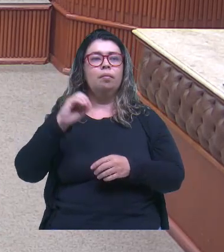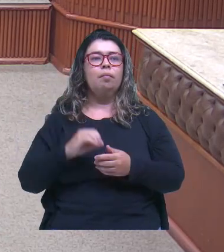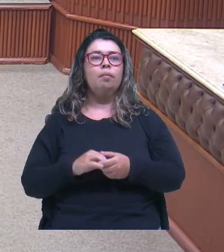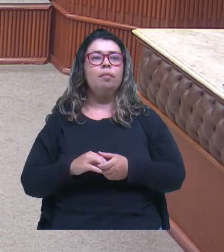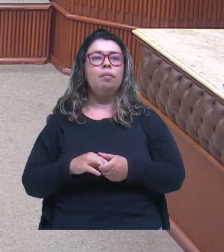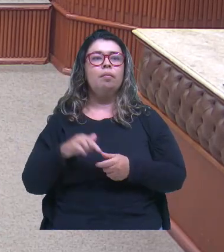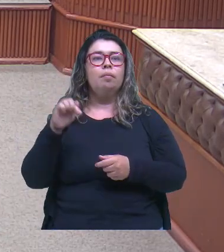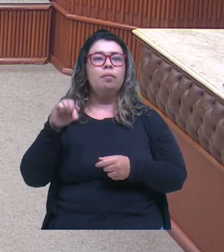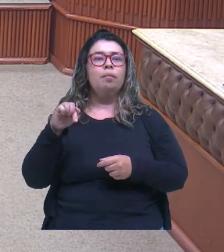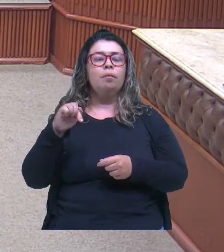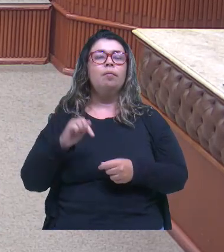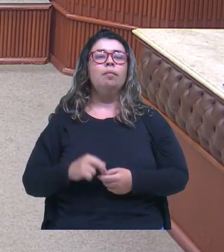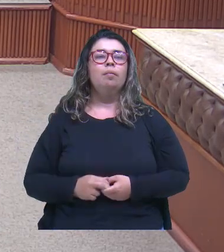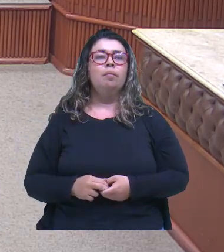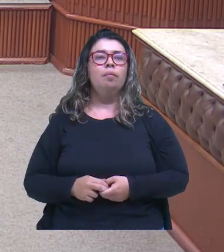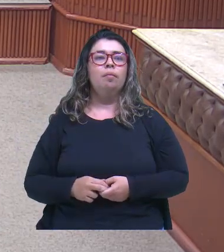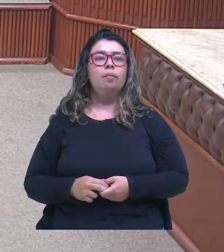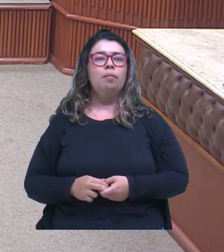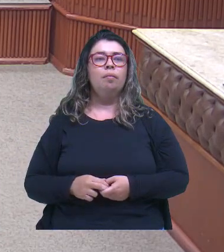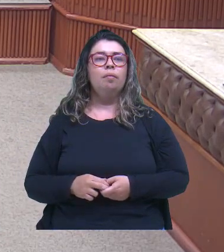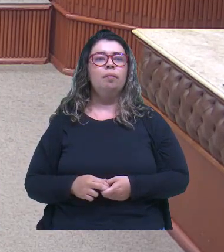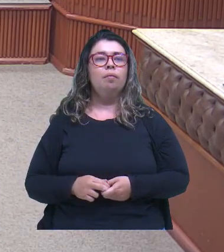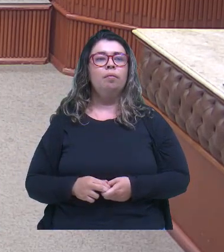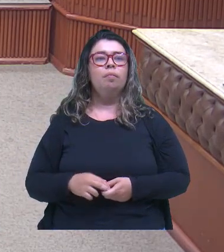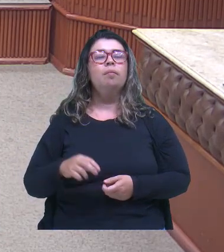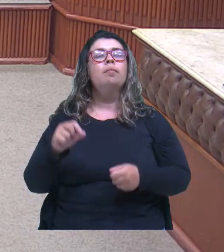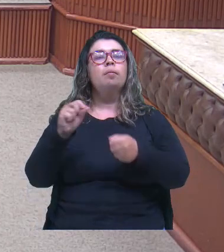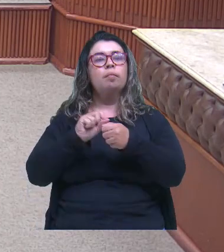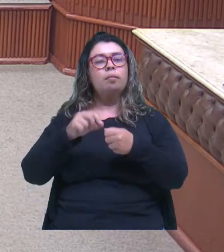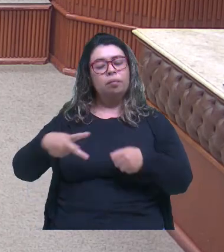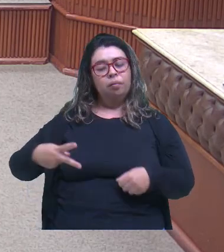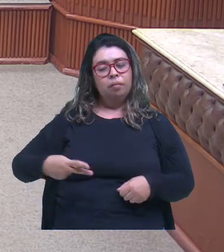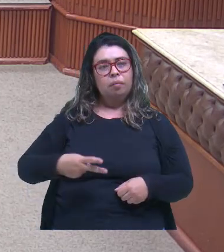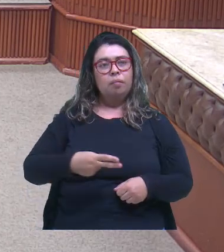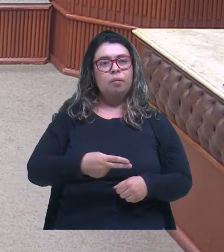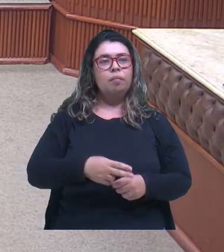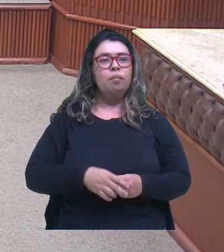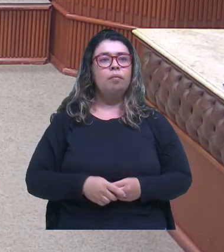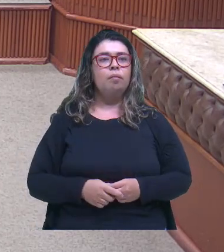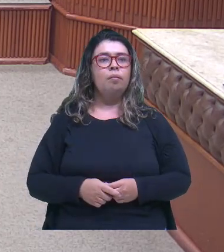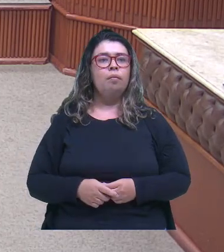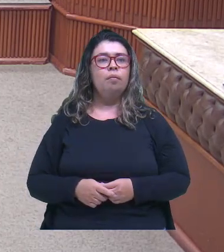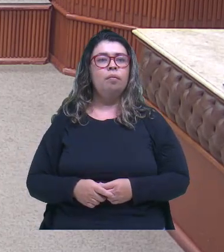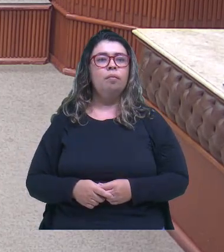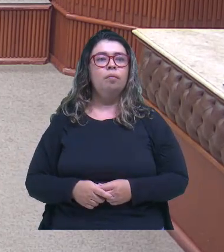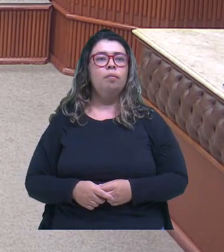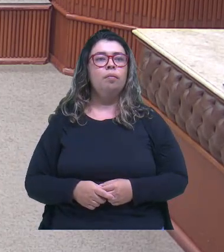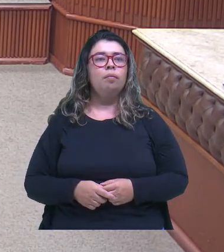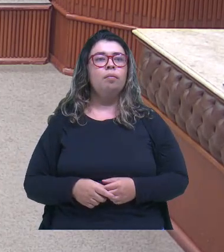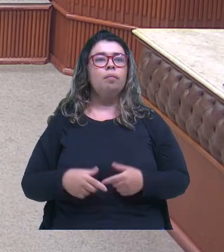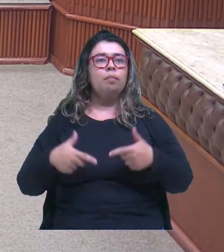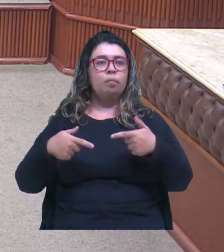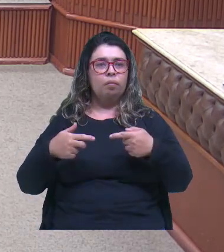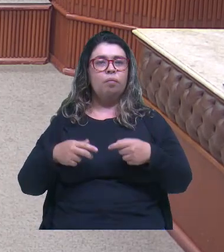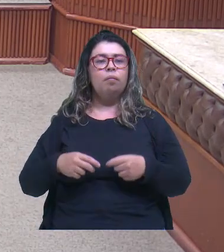que hoje, pela manhã, passou por uma cirurgia, uma luta que ele está travando contra um câncer,